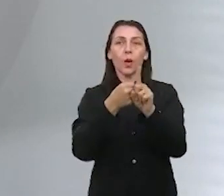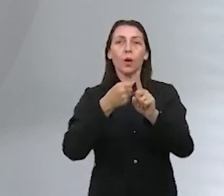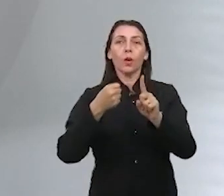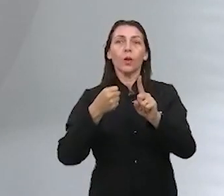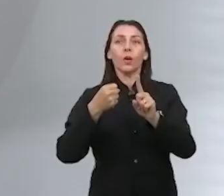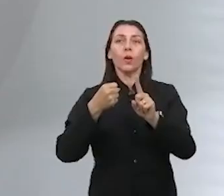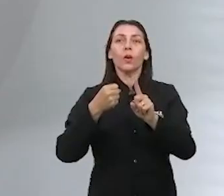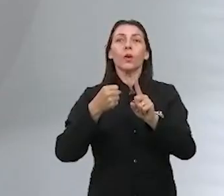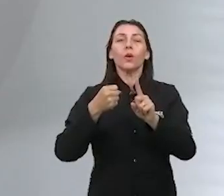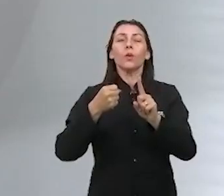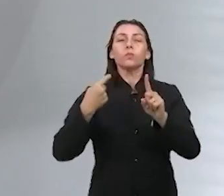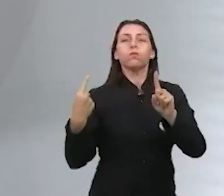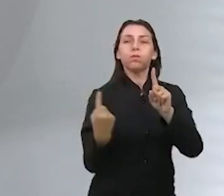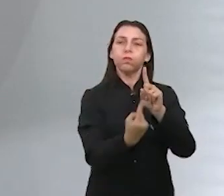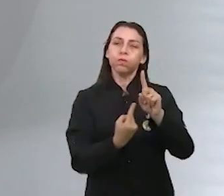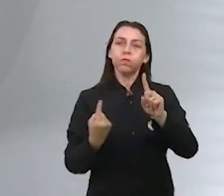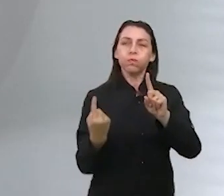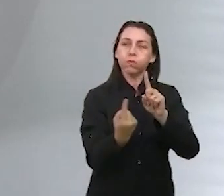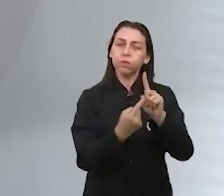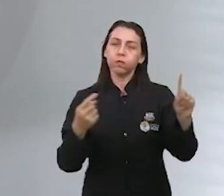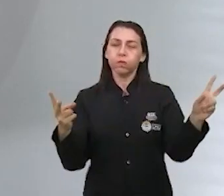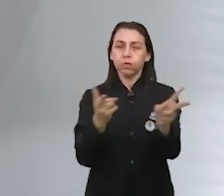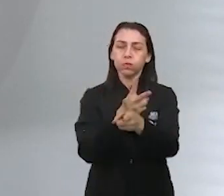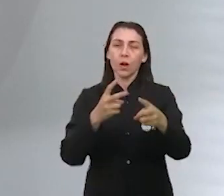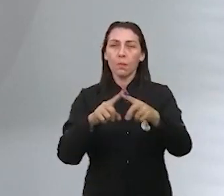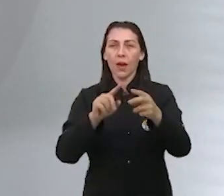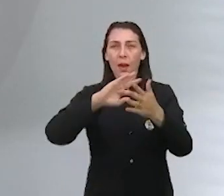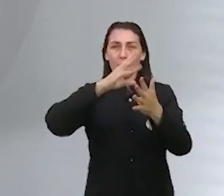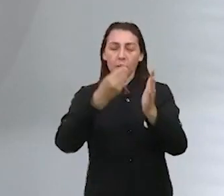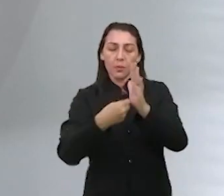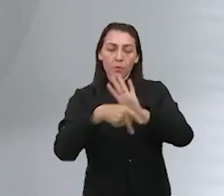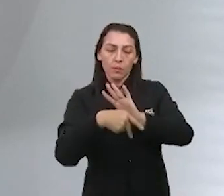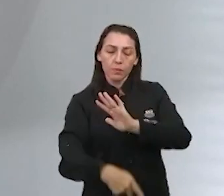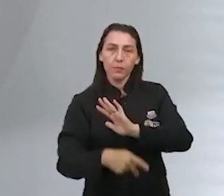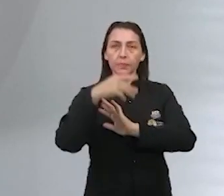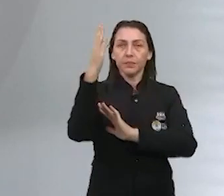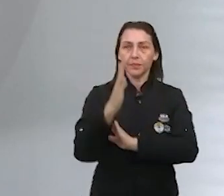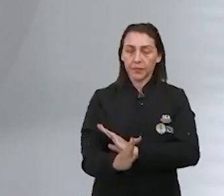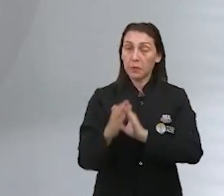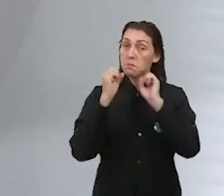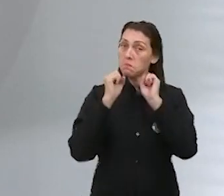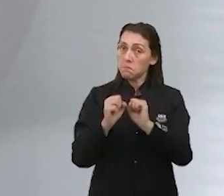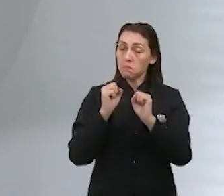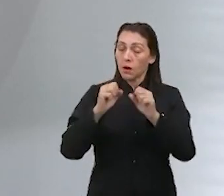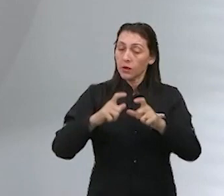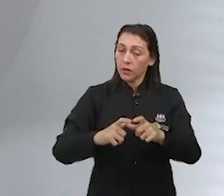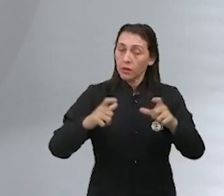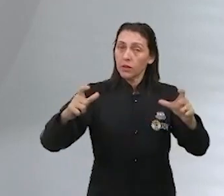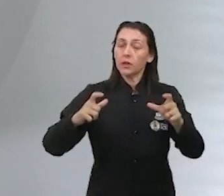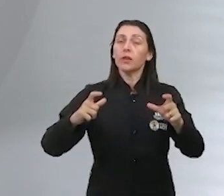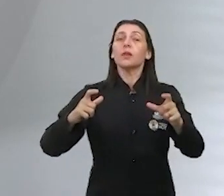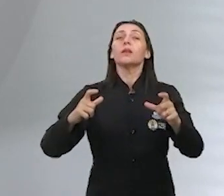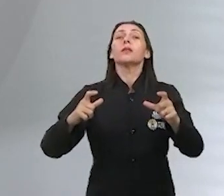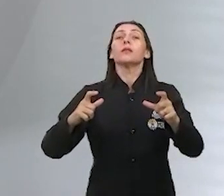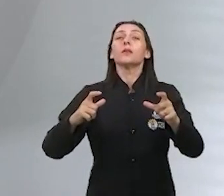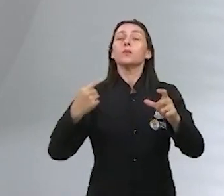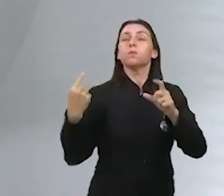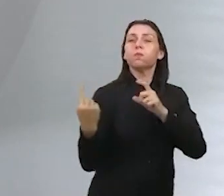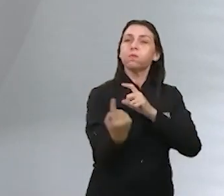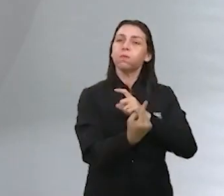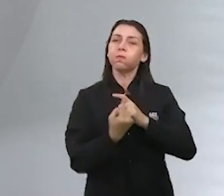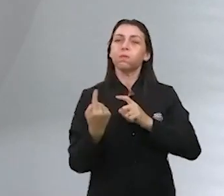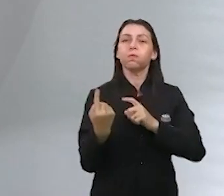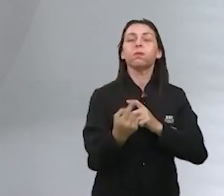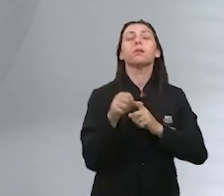furacões em outros lugares. Mas Humberto, a Amazônia está aqui no Brasil. Isso pode aumentar a quantidade de furacões de outra parte do mundo?